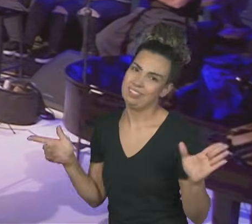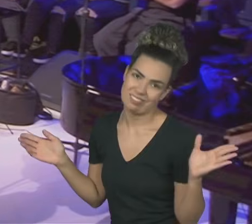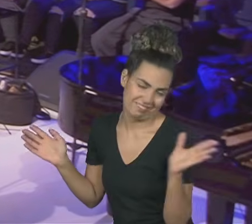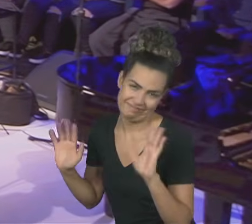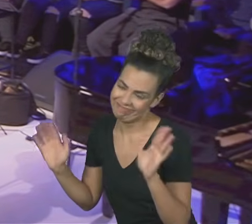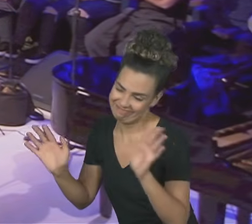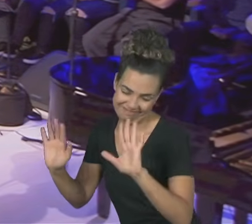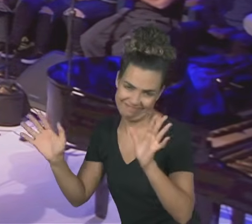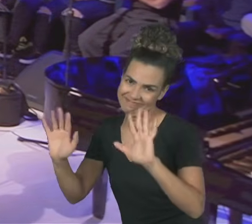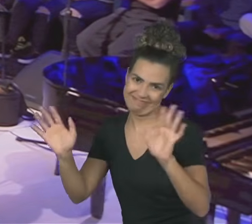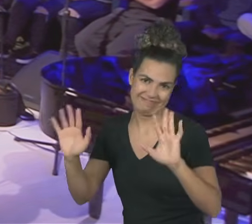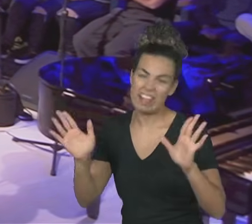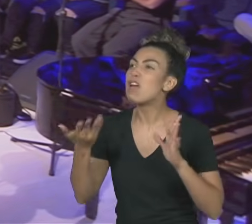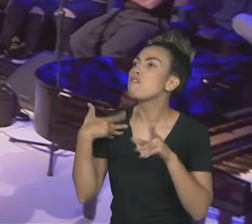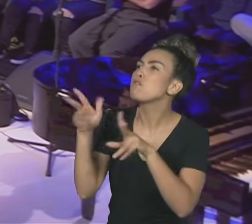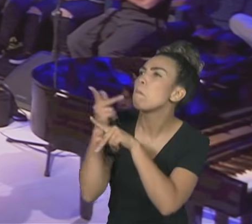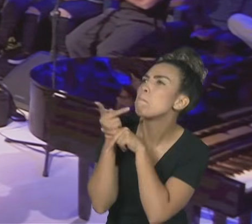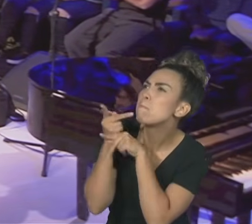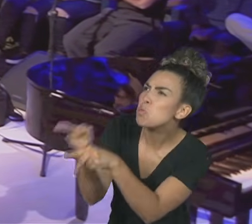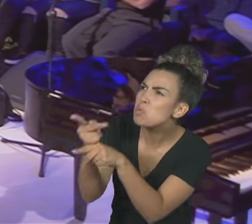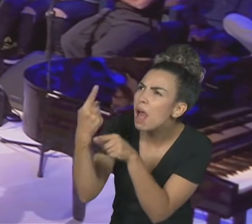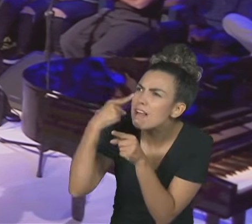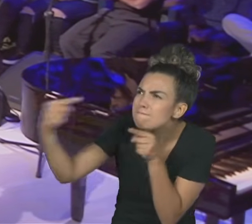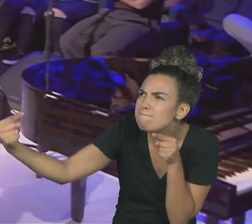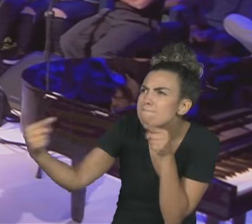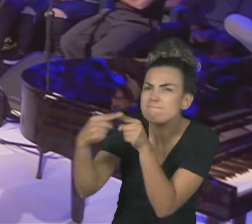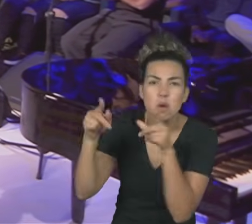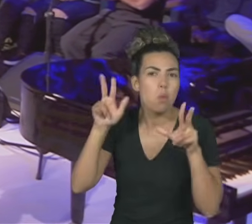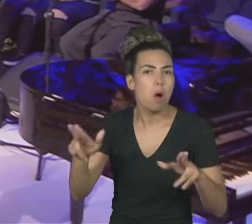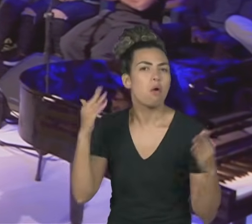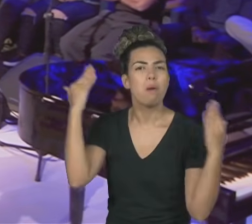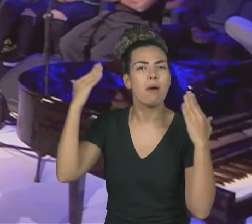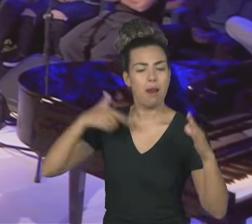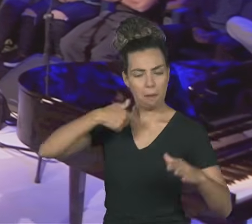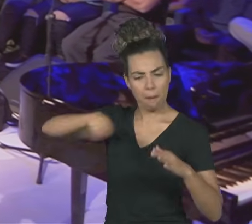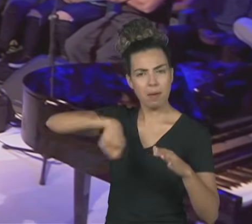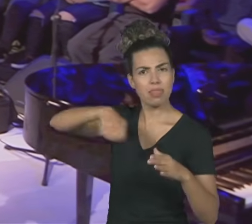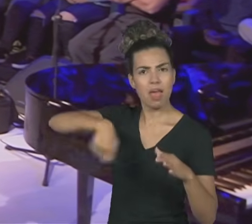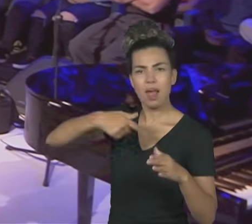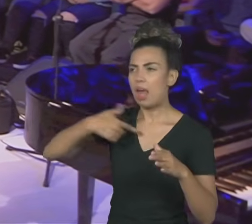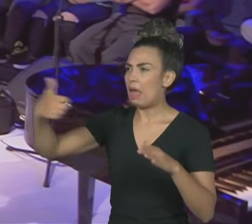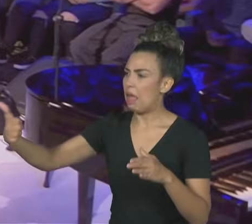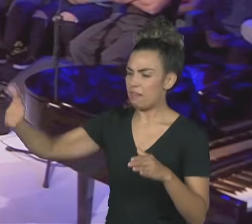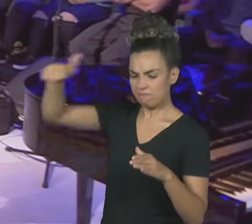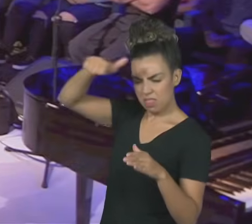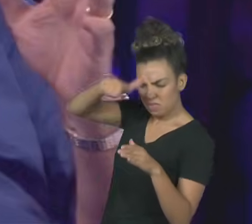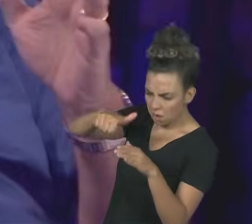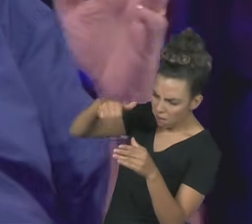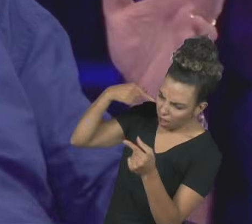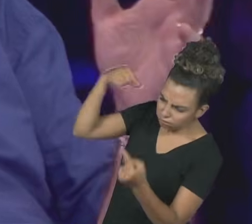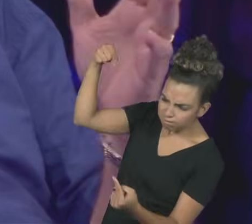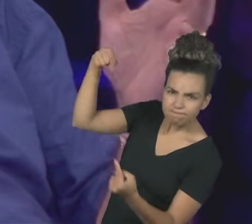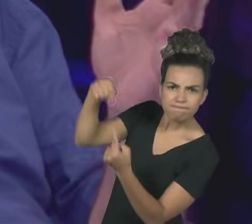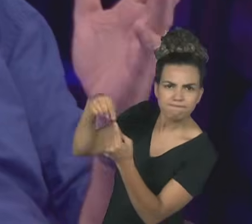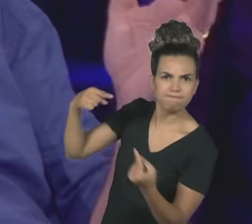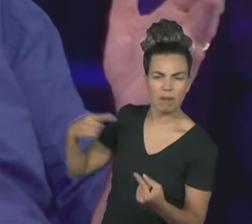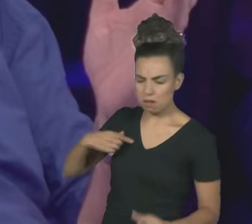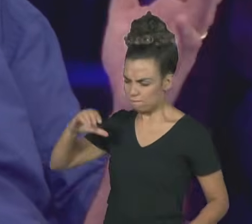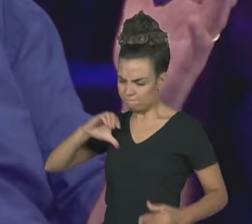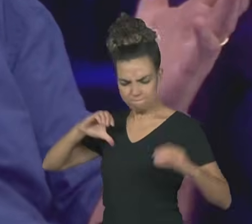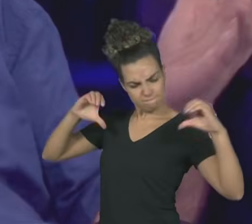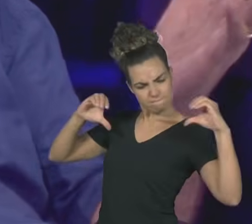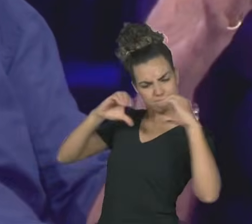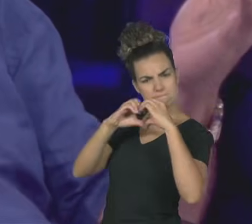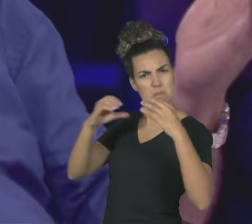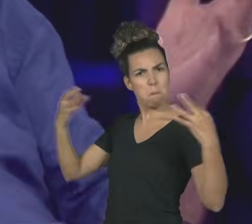então, eu vou achar a fechadura, a tampa da panela, o outro lado da laranja. São as duas respostas,